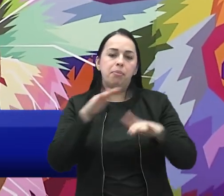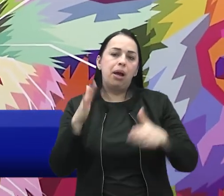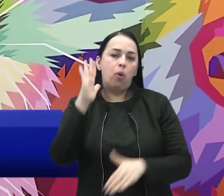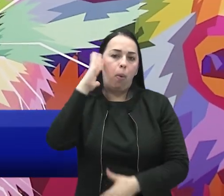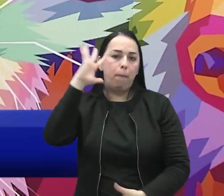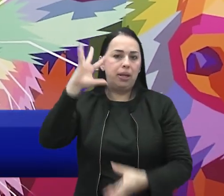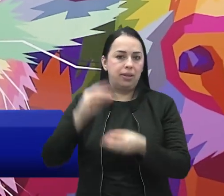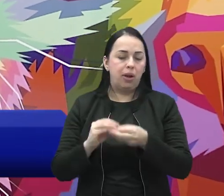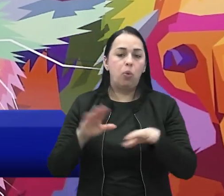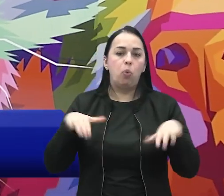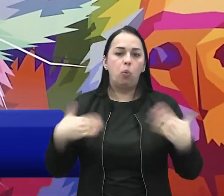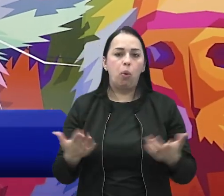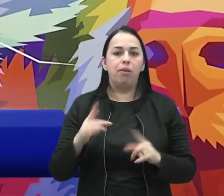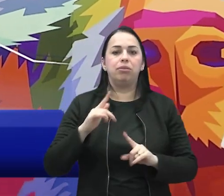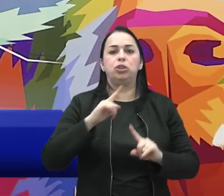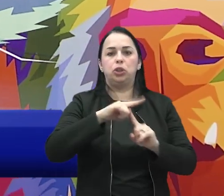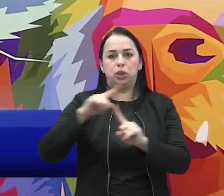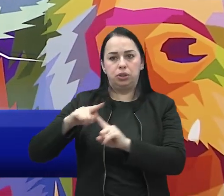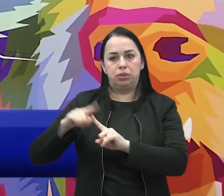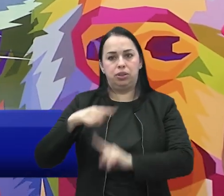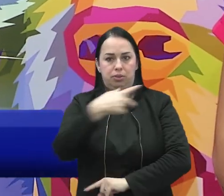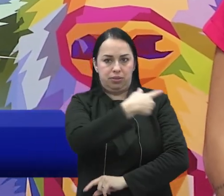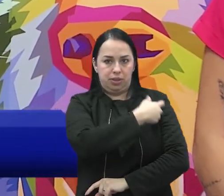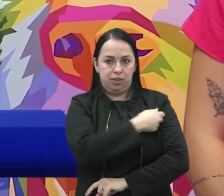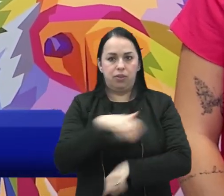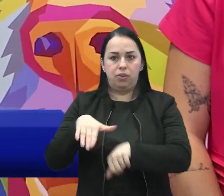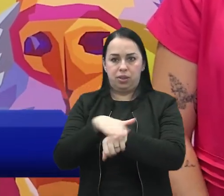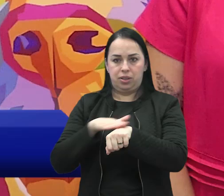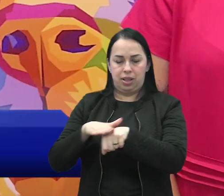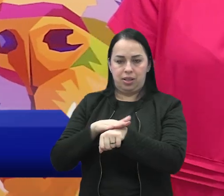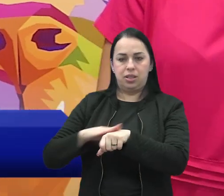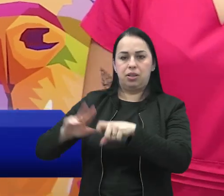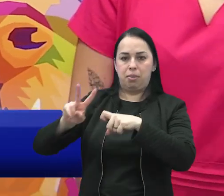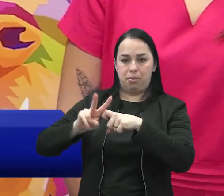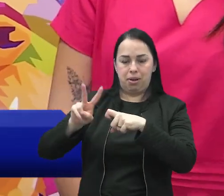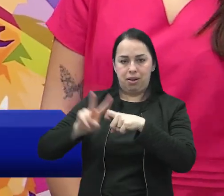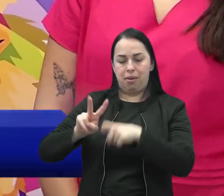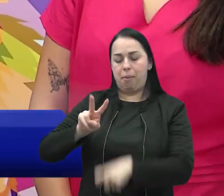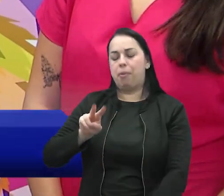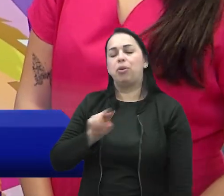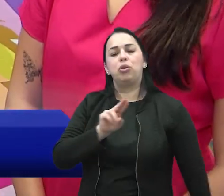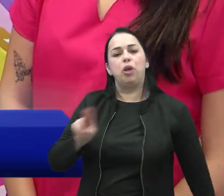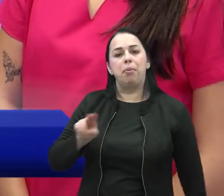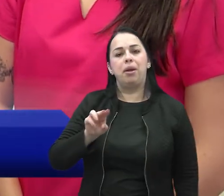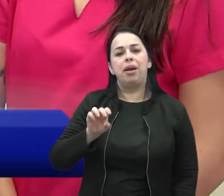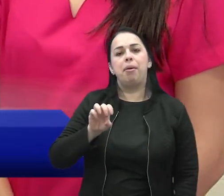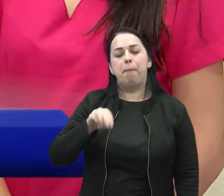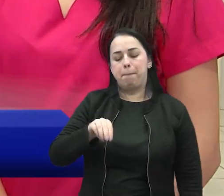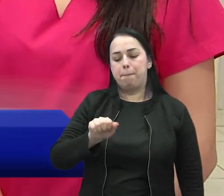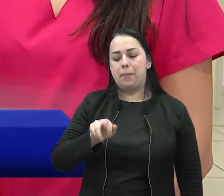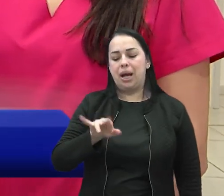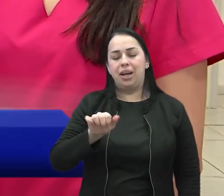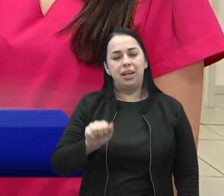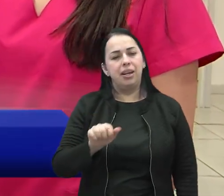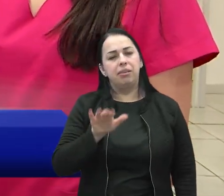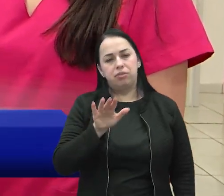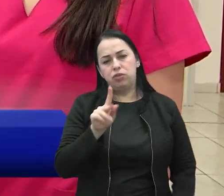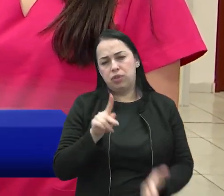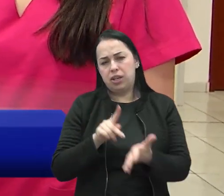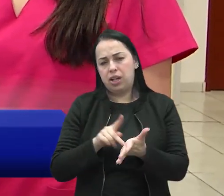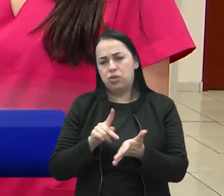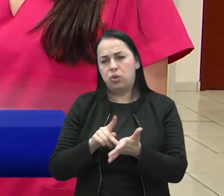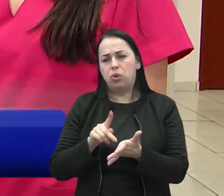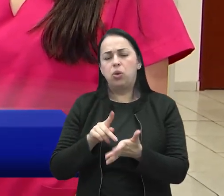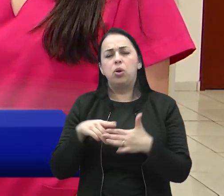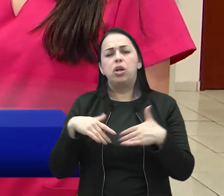Para a gente entender quais são as vacinas obrigatórias e qual é esse calendário, eu vou conversar com a Maria Eduarda, que é médica veterinária. Maria Eduarda, conta pra gente quais